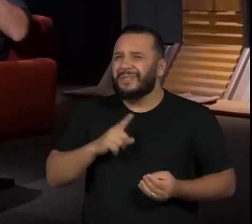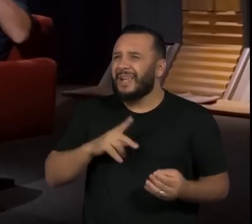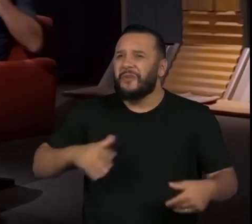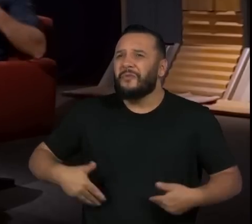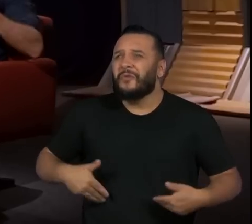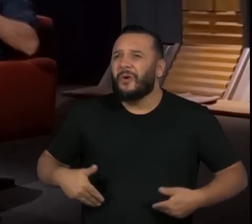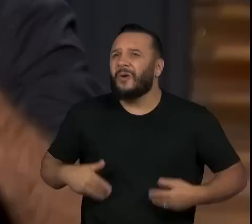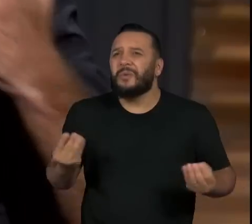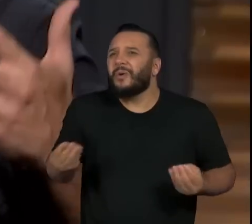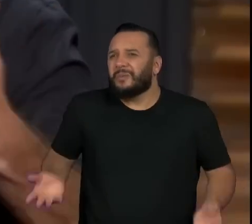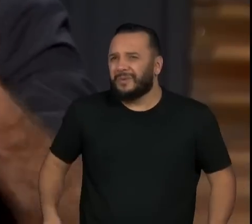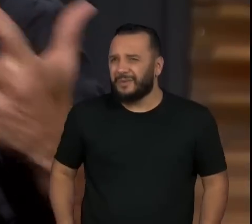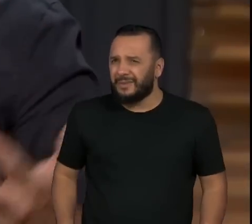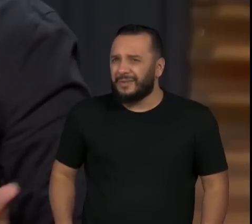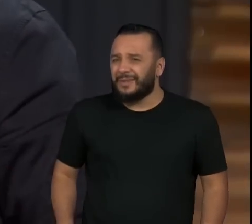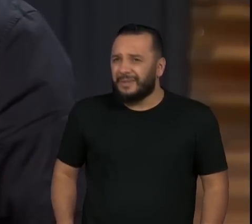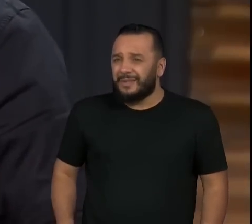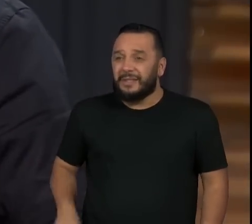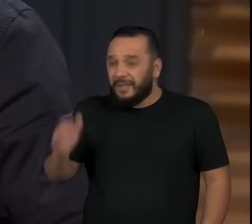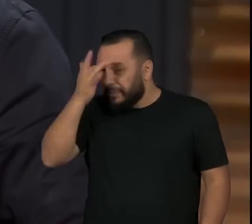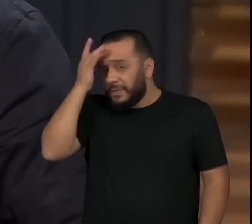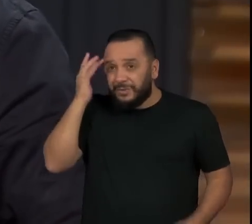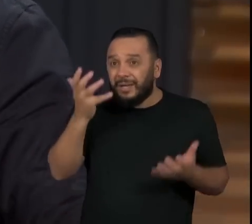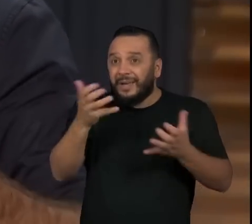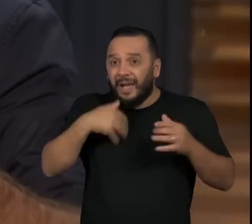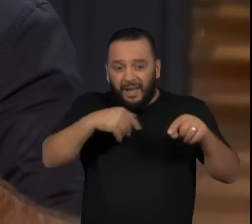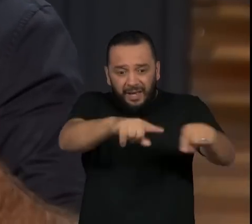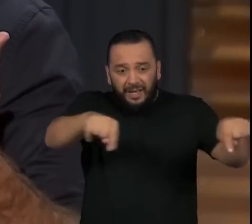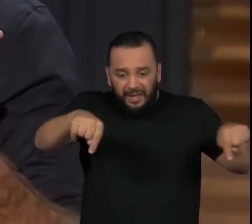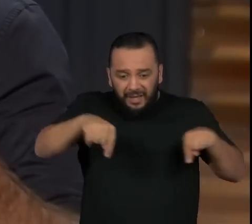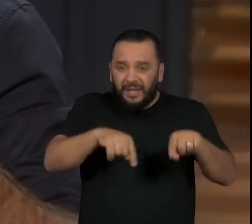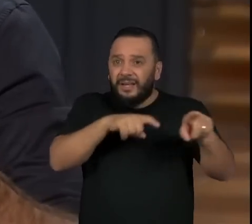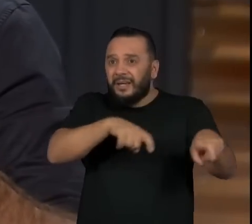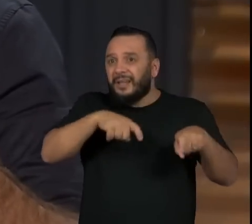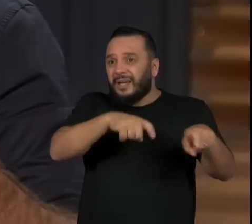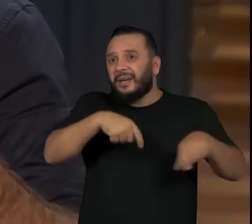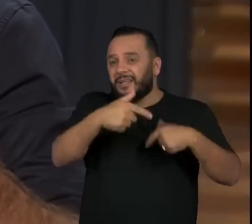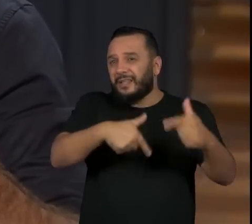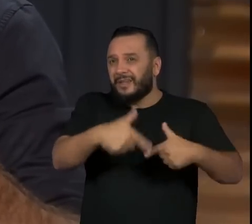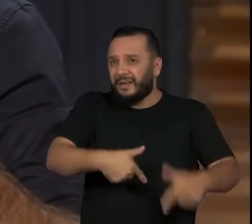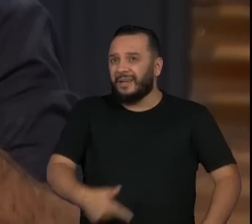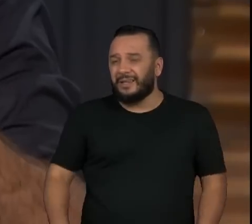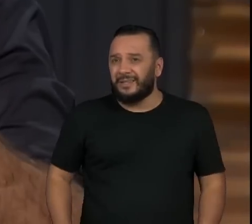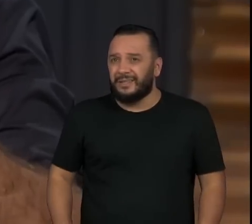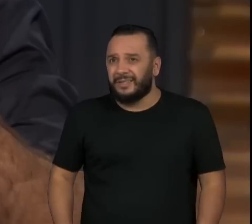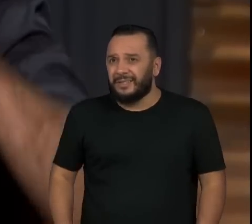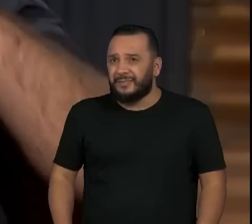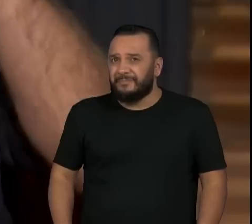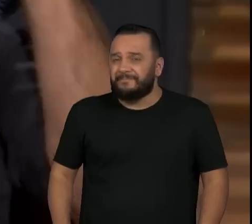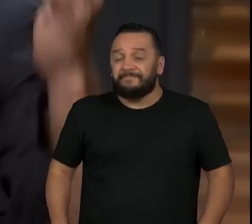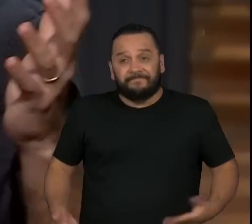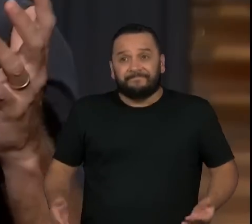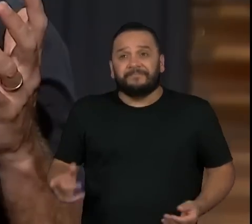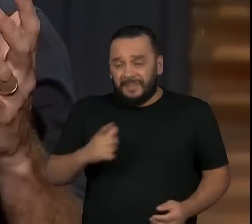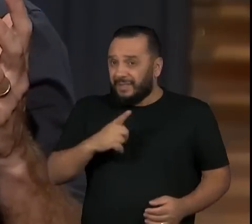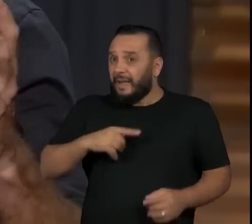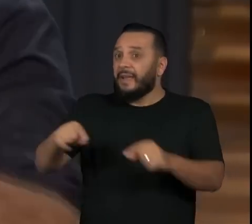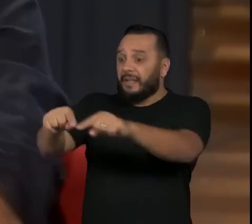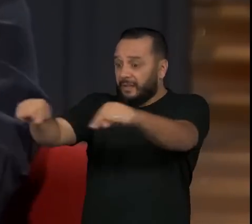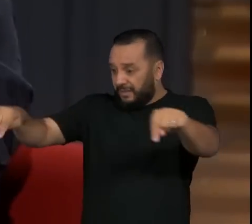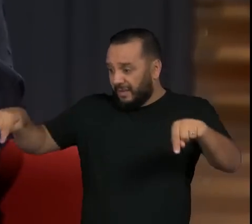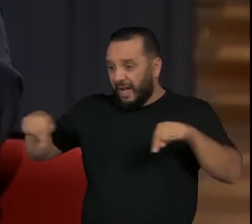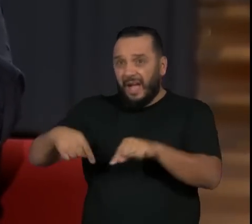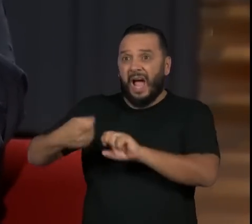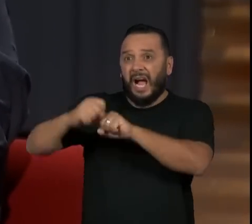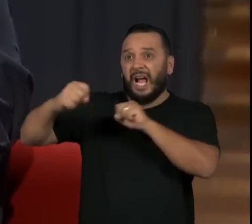e pessoas querendo um pedaço de terra para poder trabalhar. E aí você fala o seguinte, poxa, se tem tanta terra e